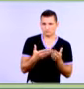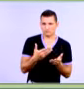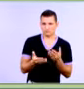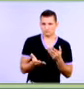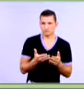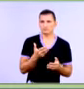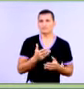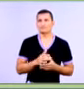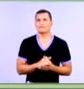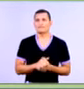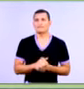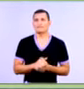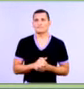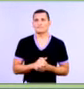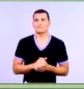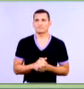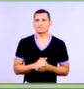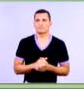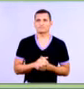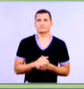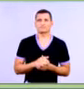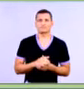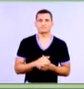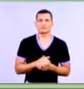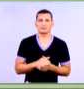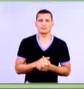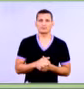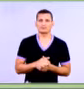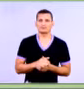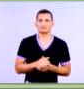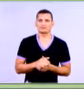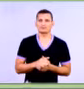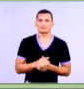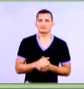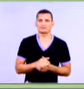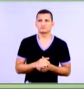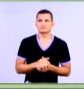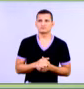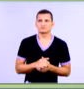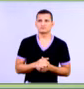livros você vai ver com a representação de forma